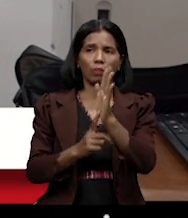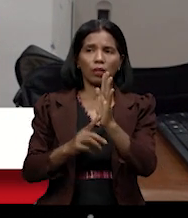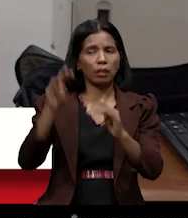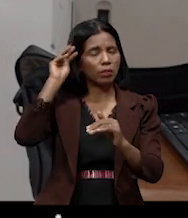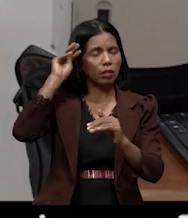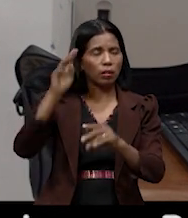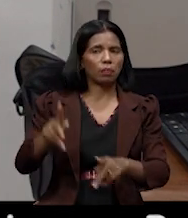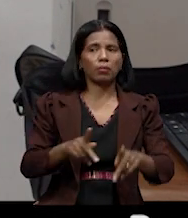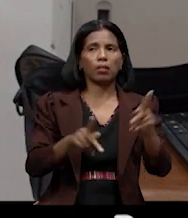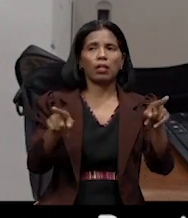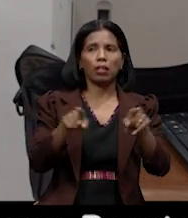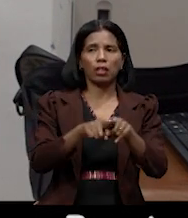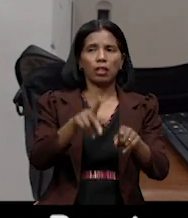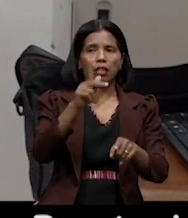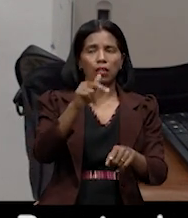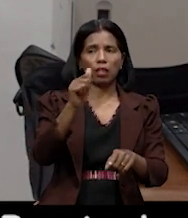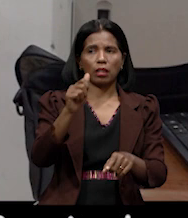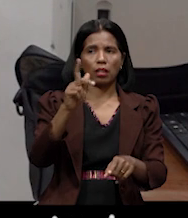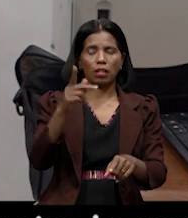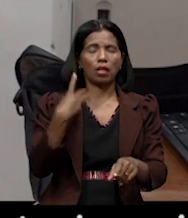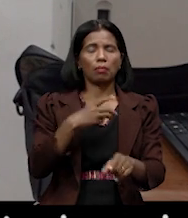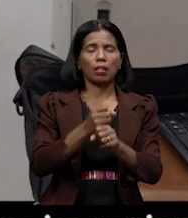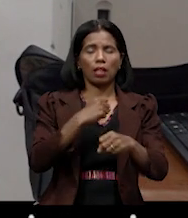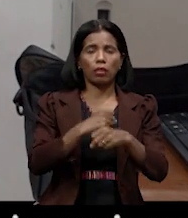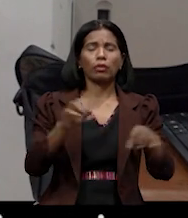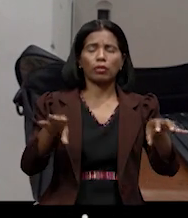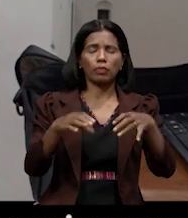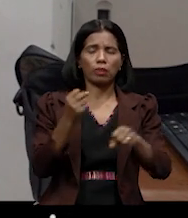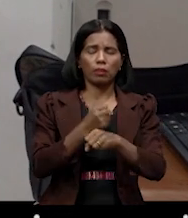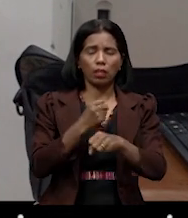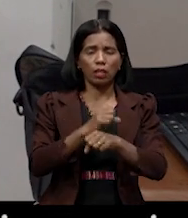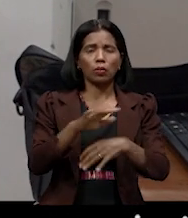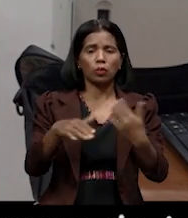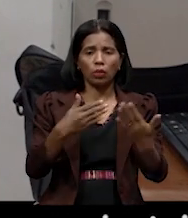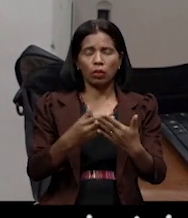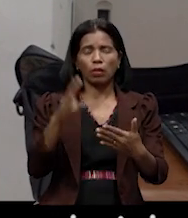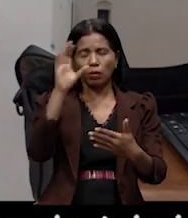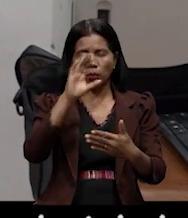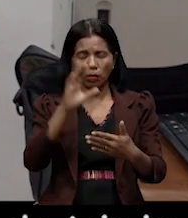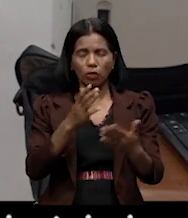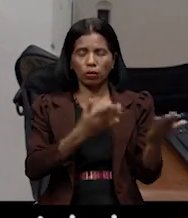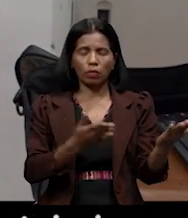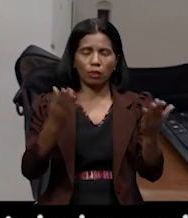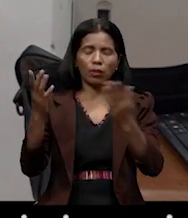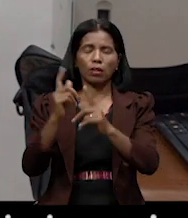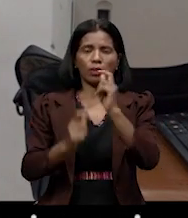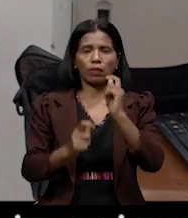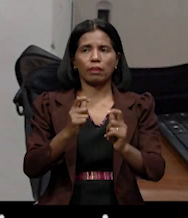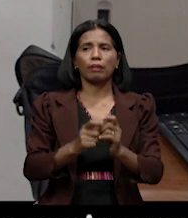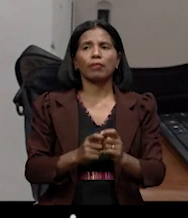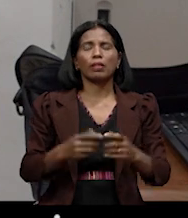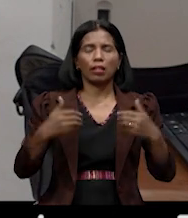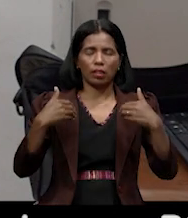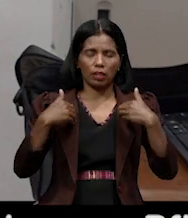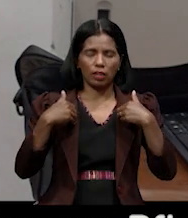cá, a mim ralo esforço o todo para a tabela, estou em ver. E a questão Rua Católica e a